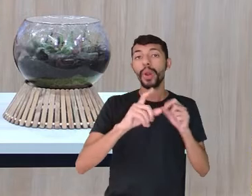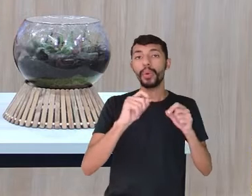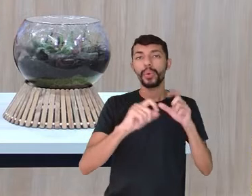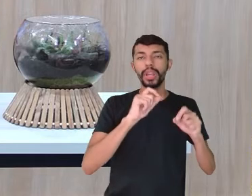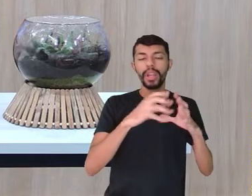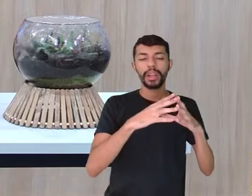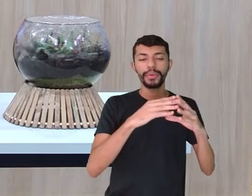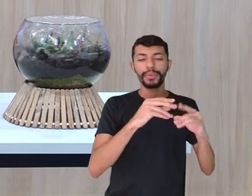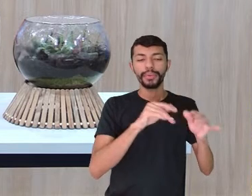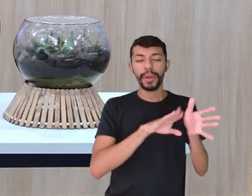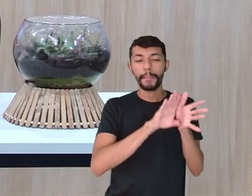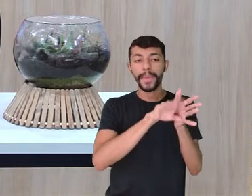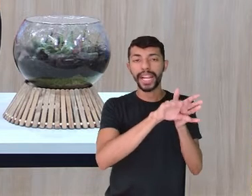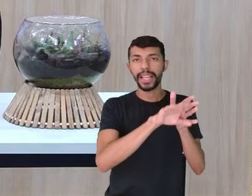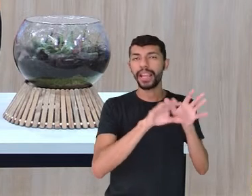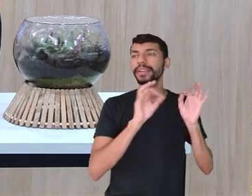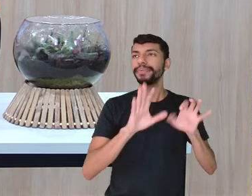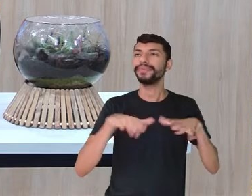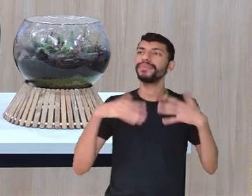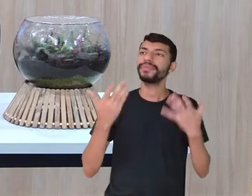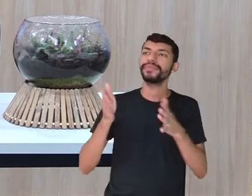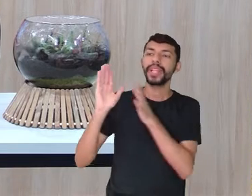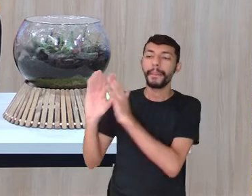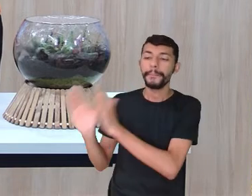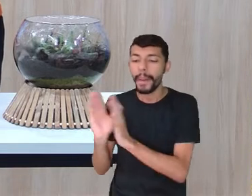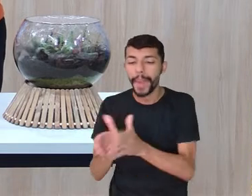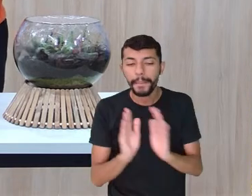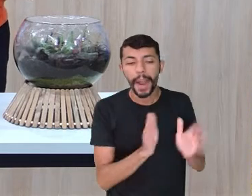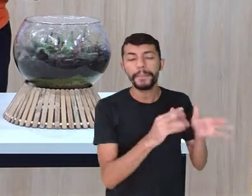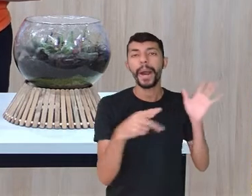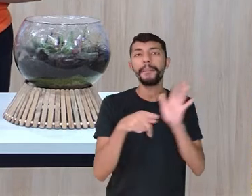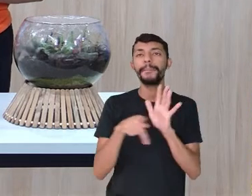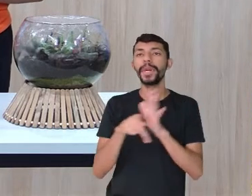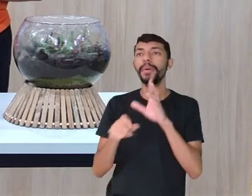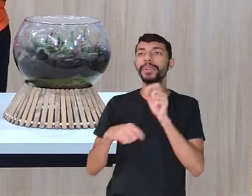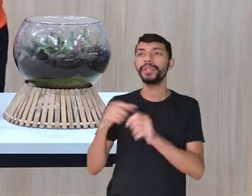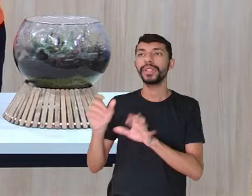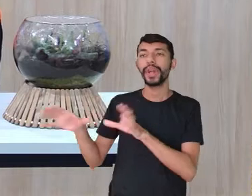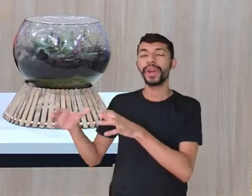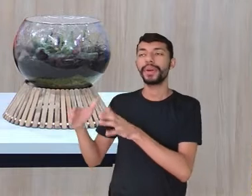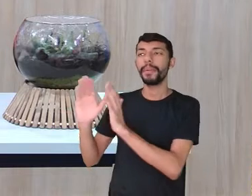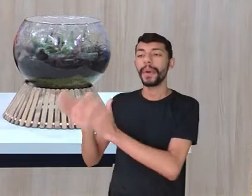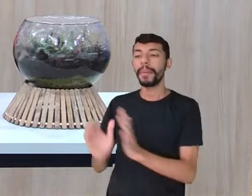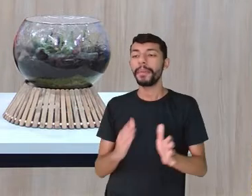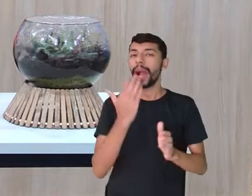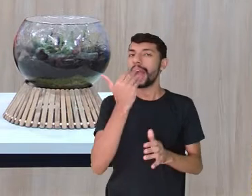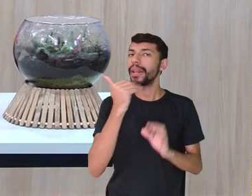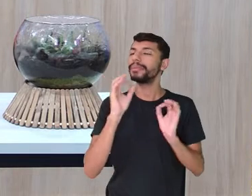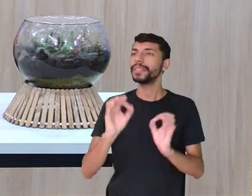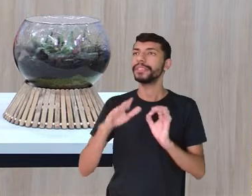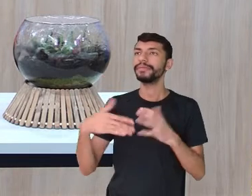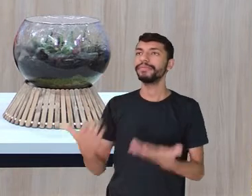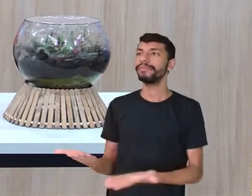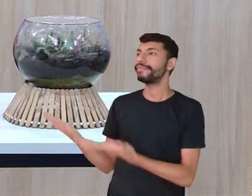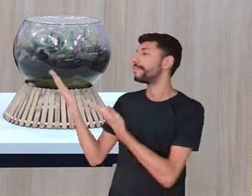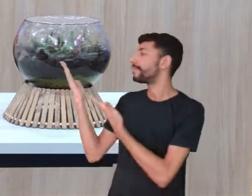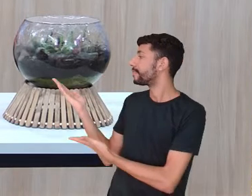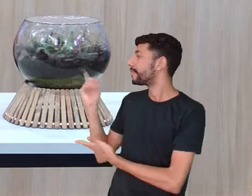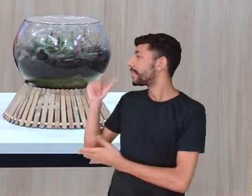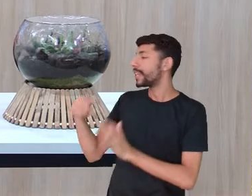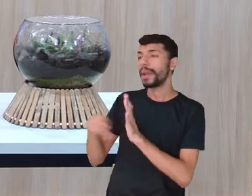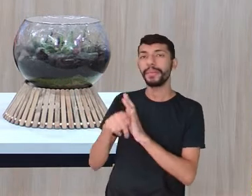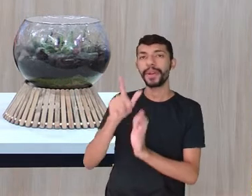Então, isso é toda uma sequência de uma cadeia alimentar. No caso aqui, uma cadeia